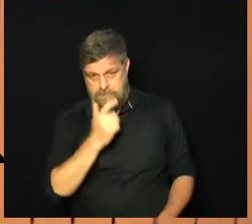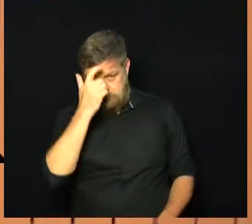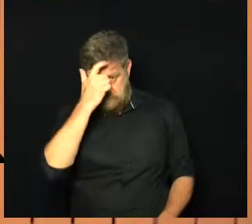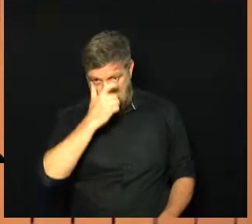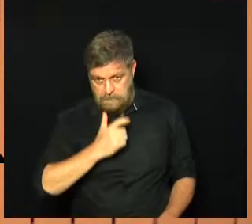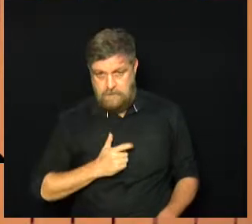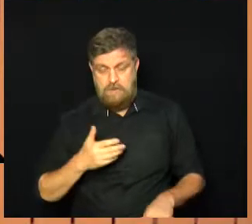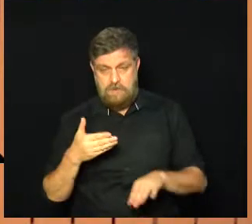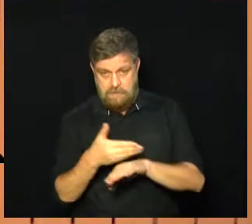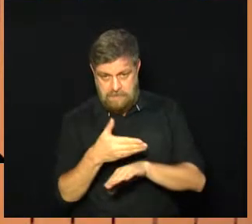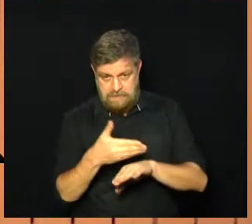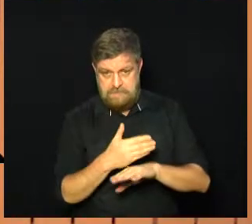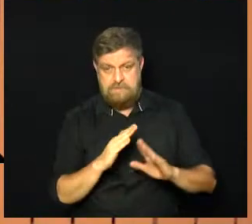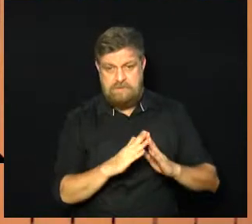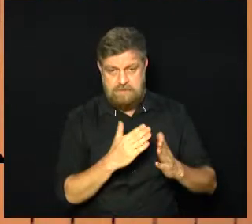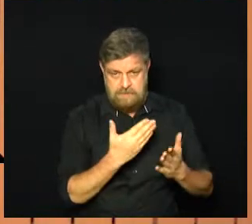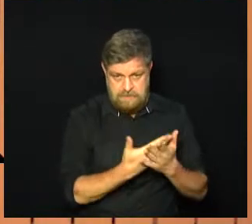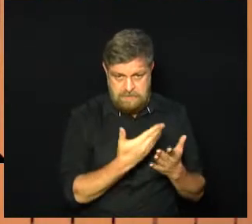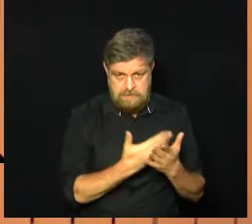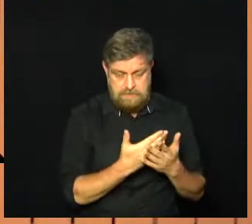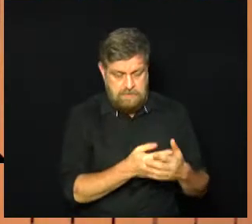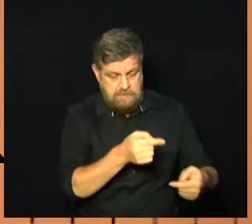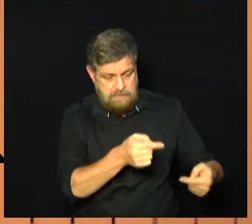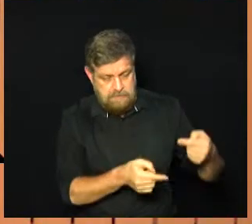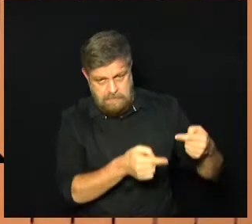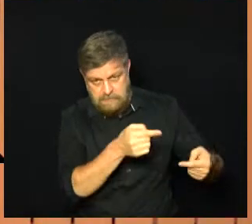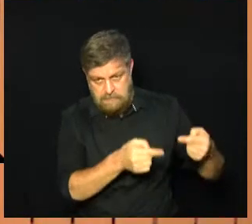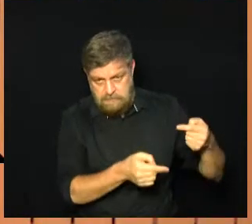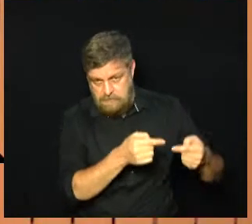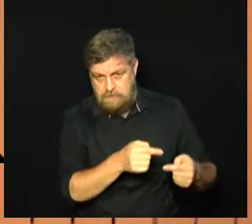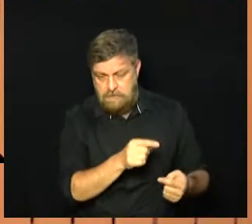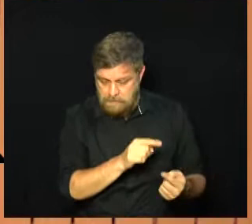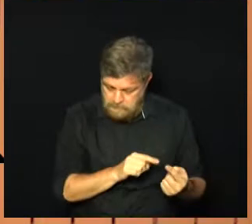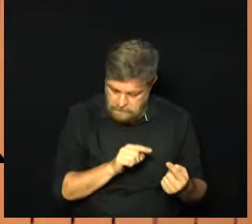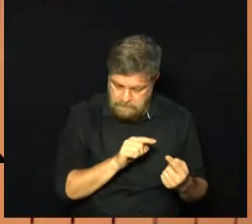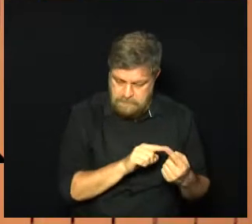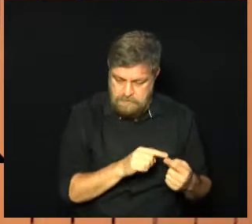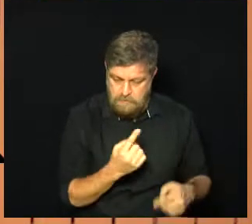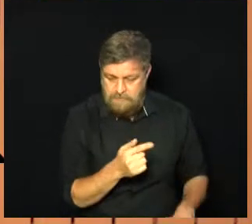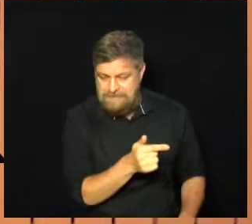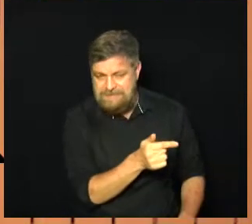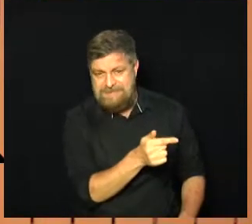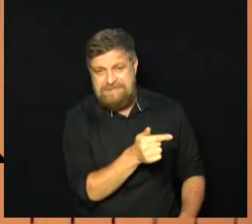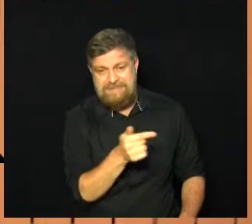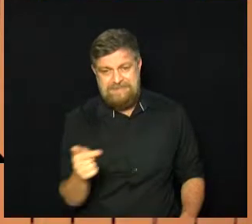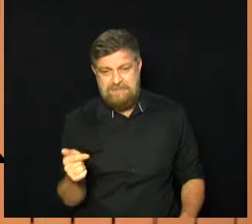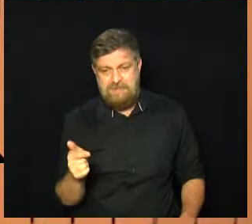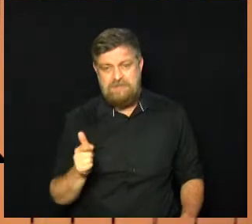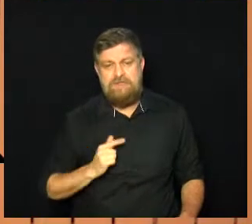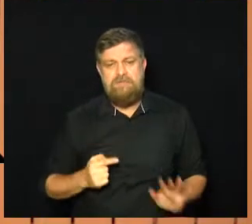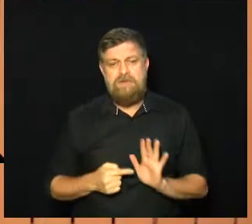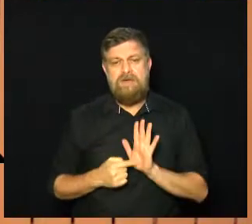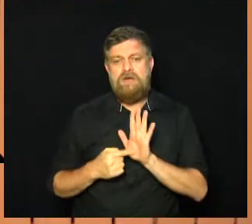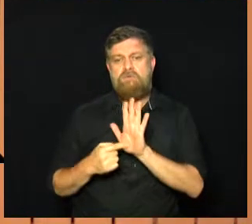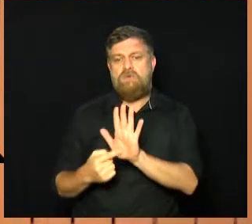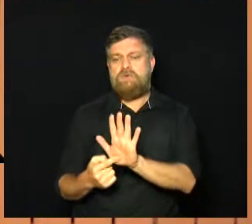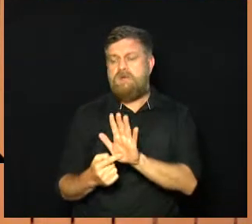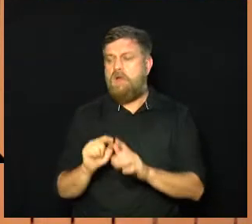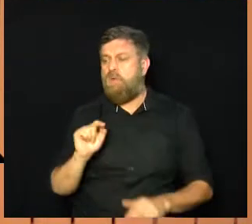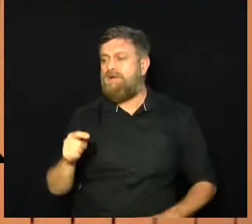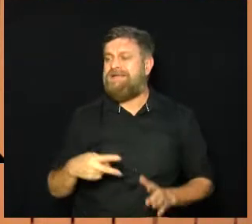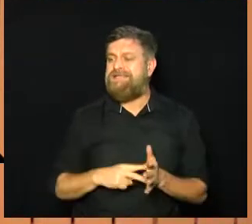para participar da escola, dessa construção desses debates, que era justamente uma semana para trazer o que era, né, a